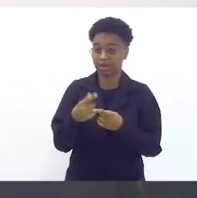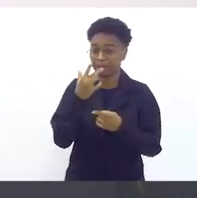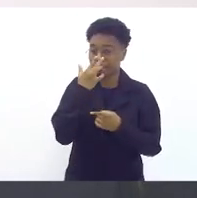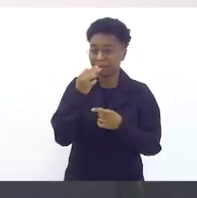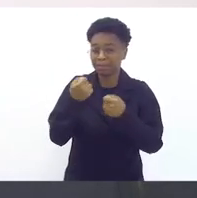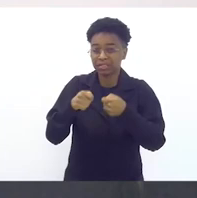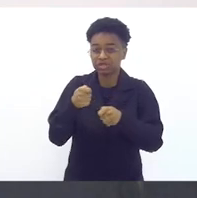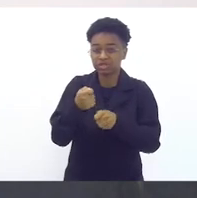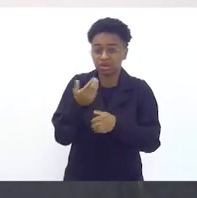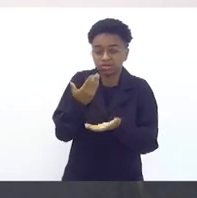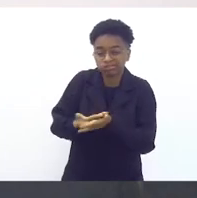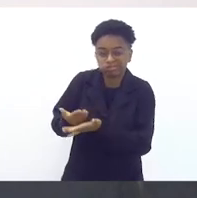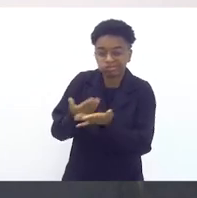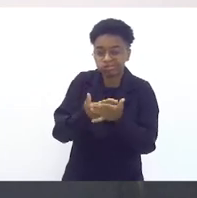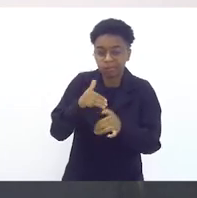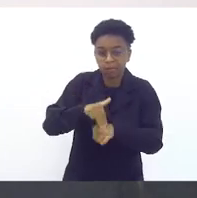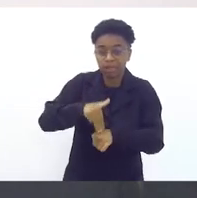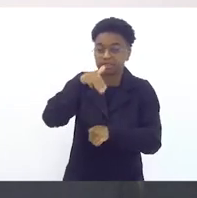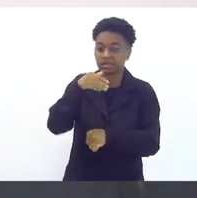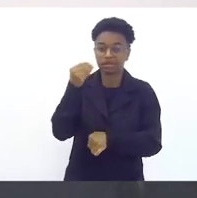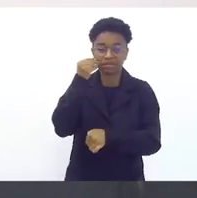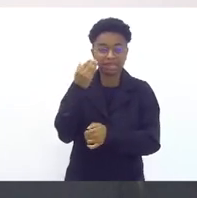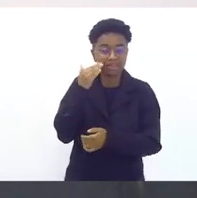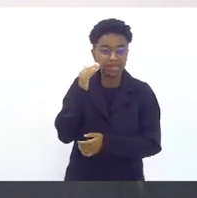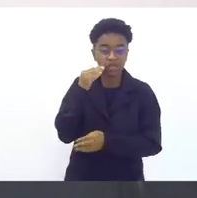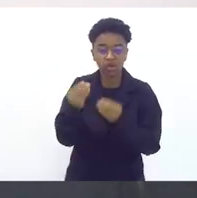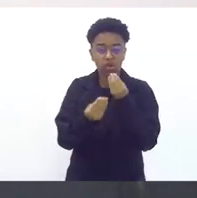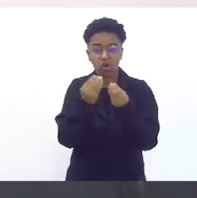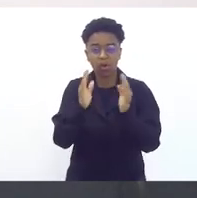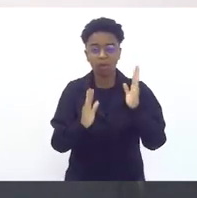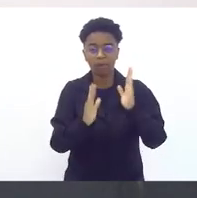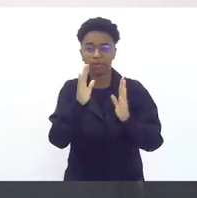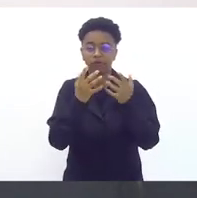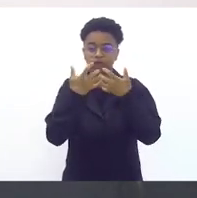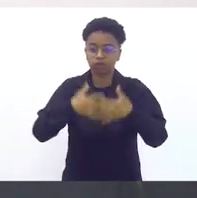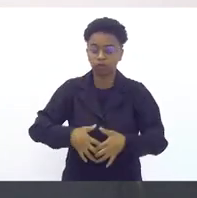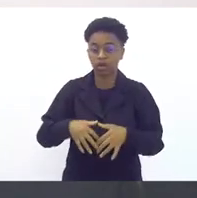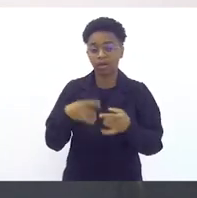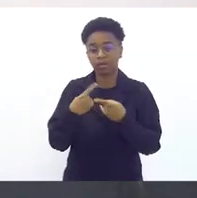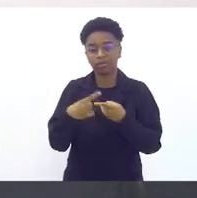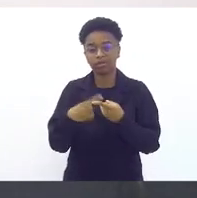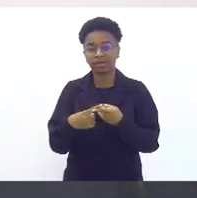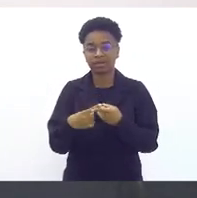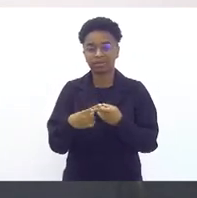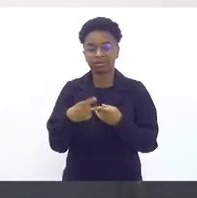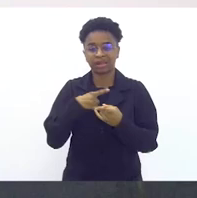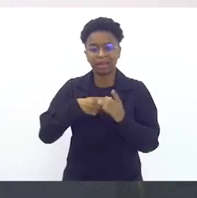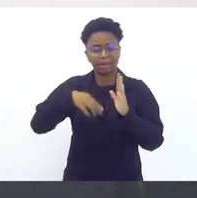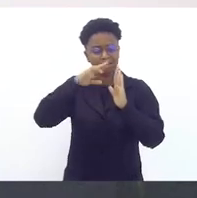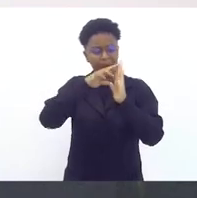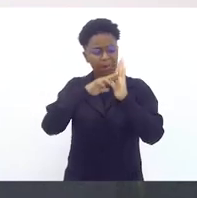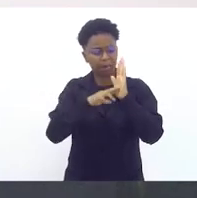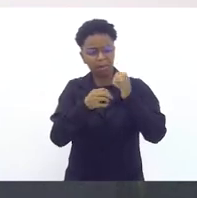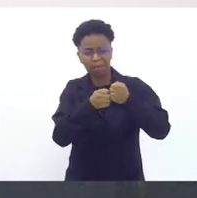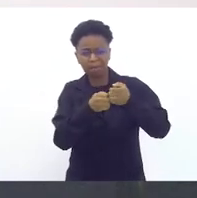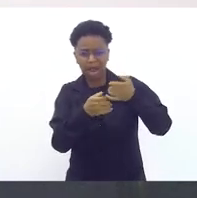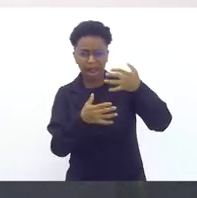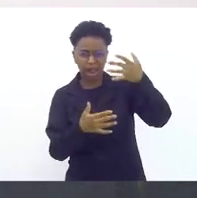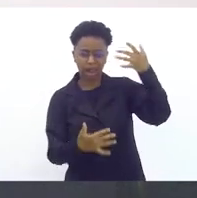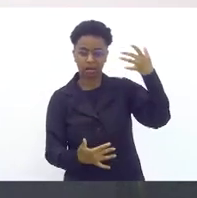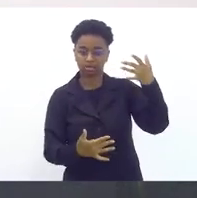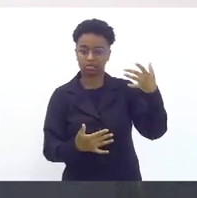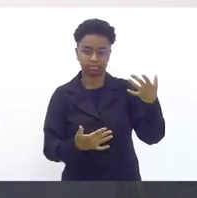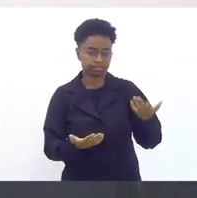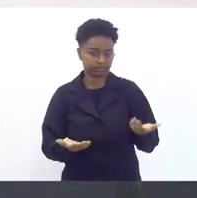curso de mestrado para entender de regime de recuperação fiscal, do volume de regras que